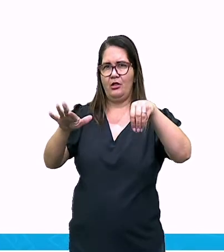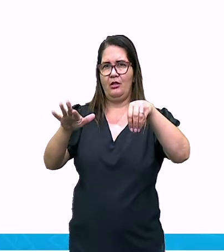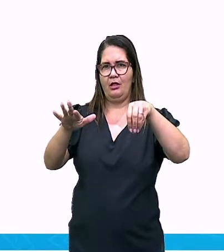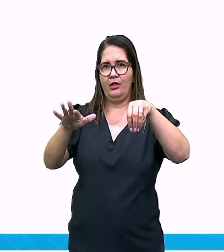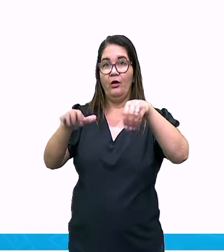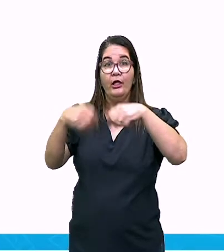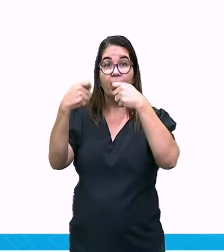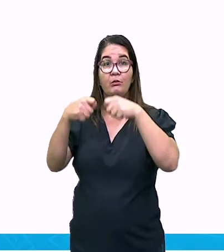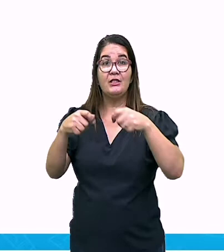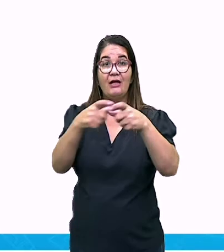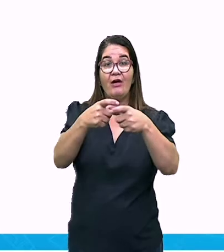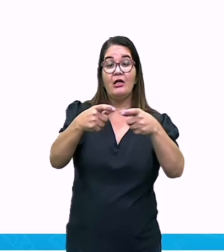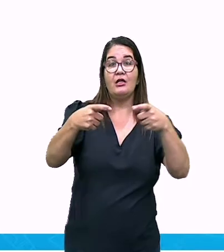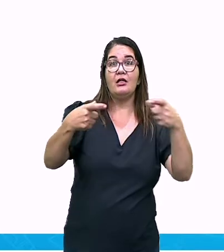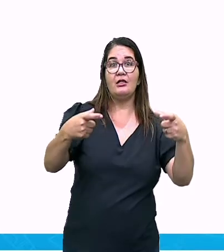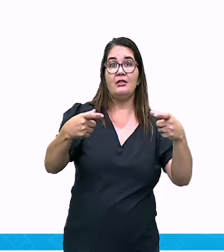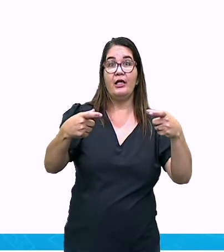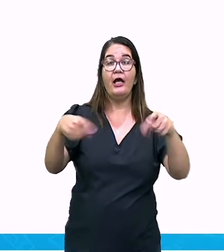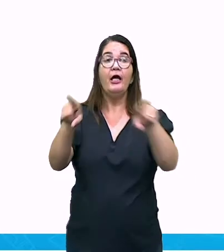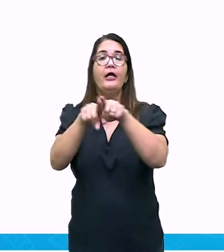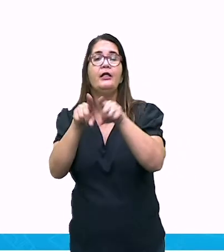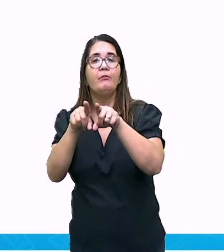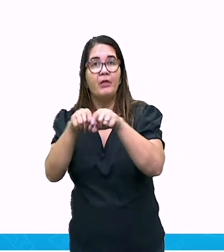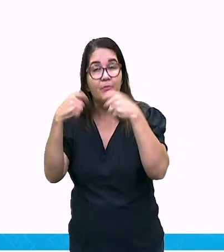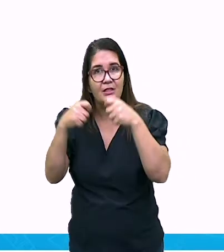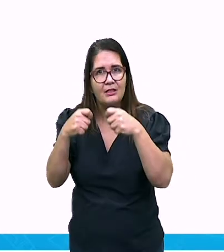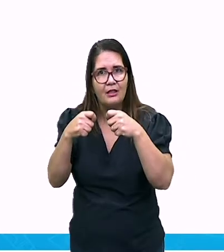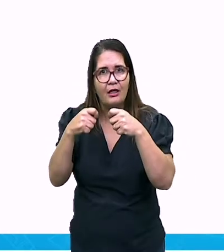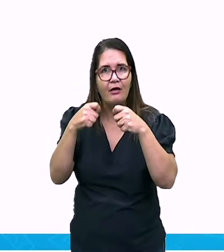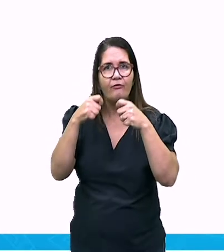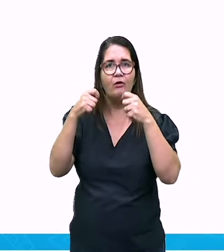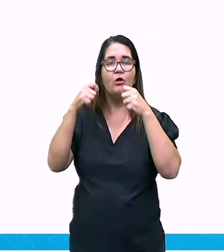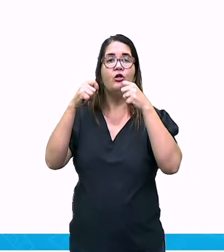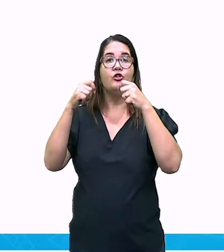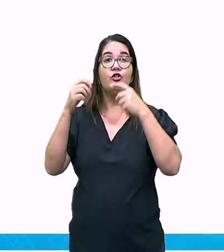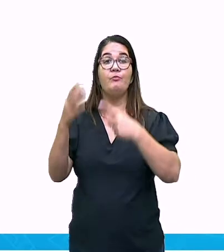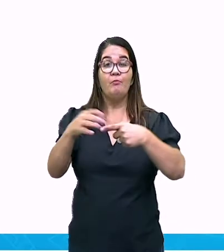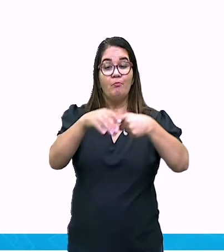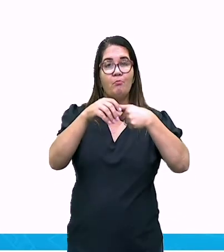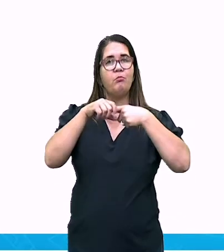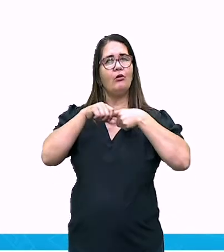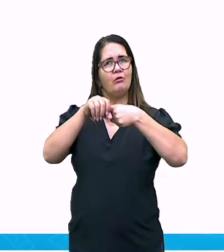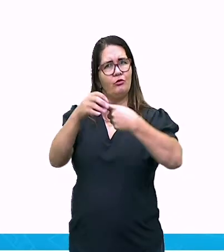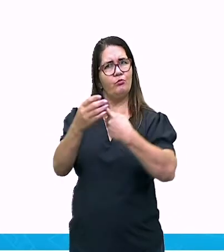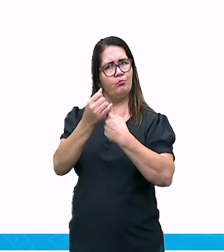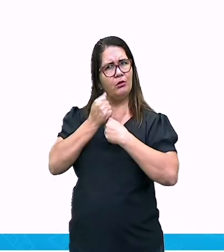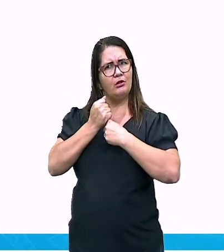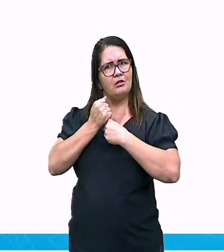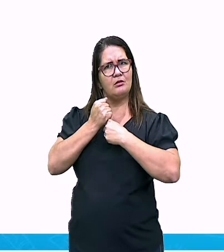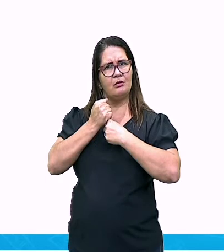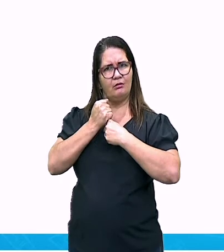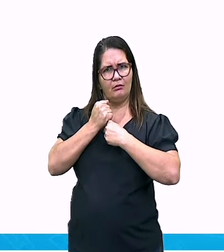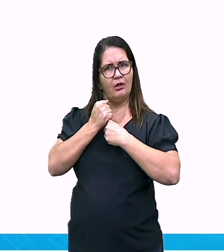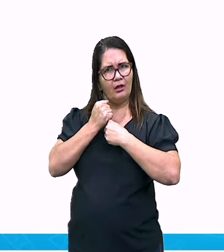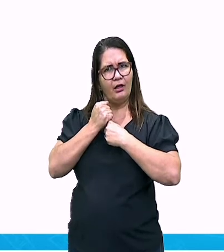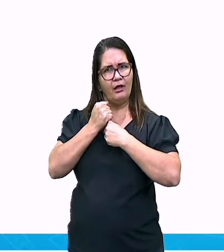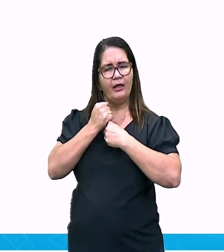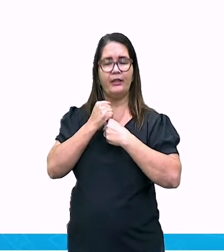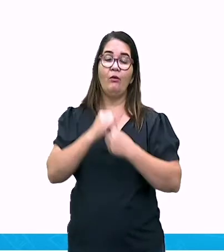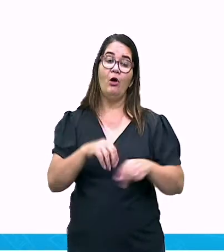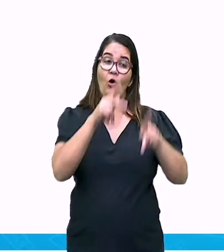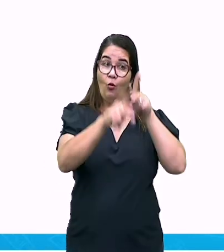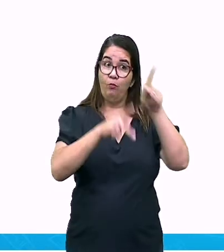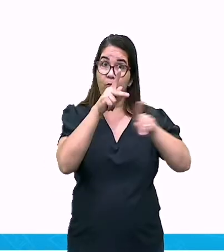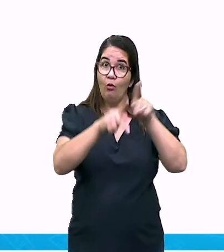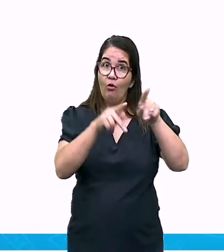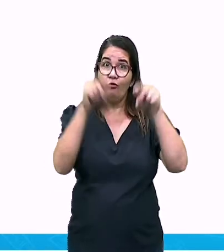certo? Continuando. Com o crescimento das aldeias, os cretenses passaram a dominar o comércio em